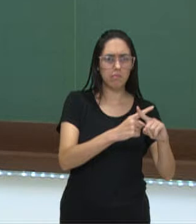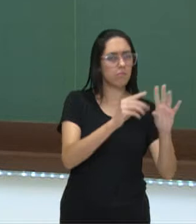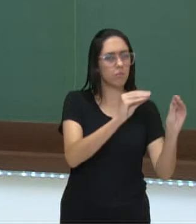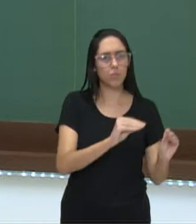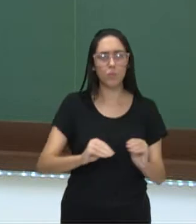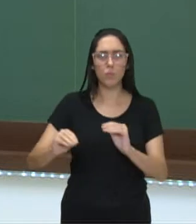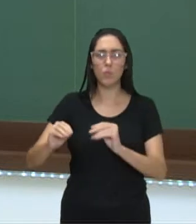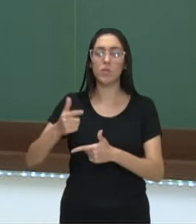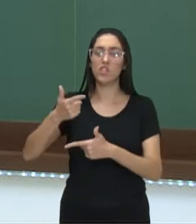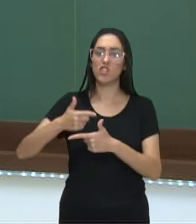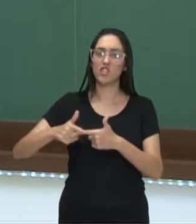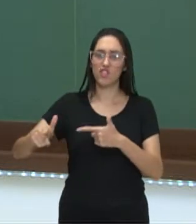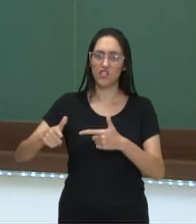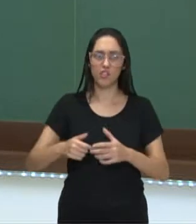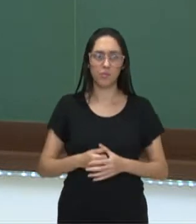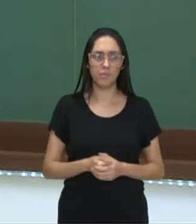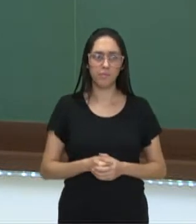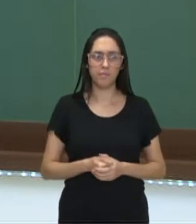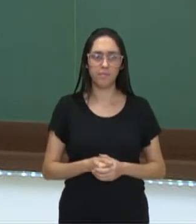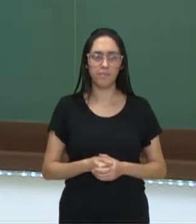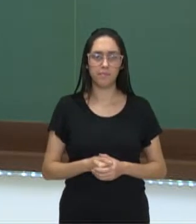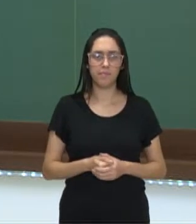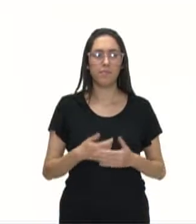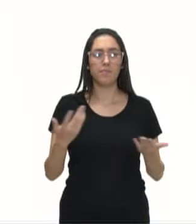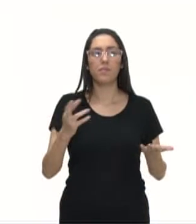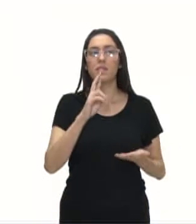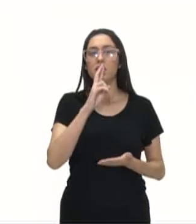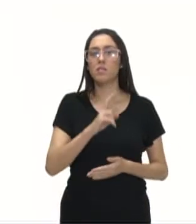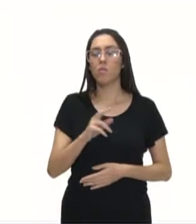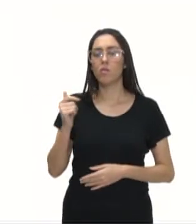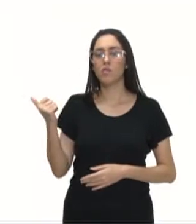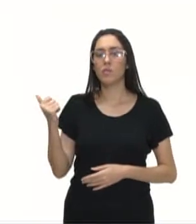passa dividindo. E se você dividir, você vai ter